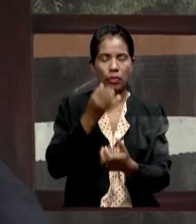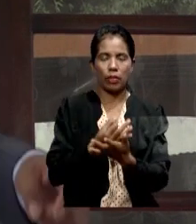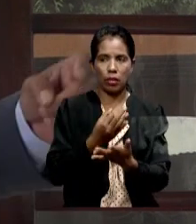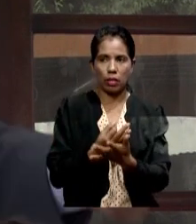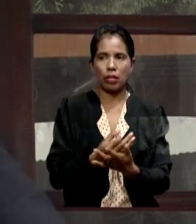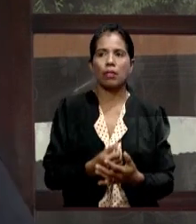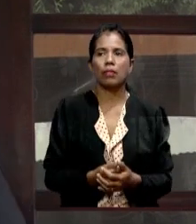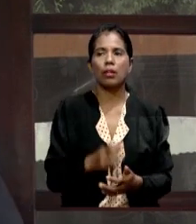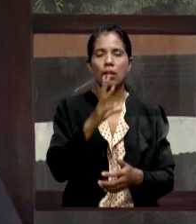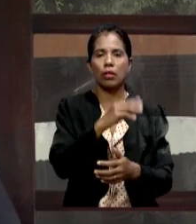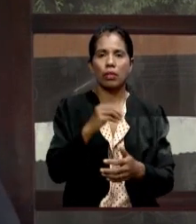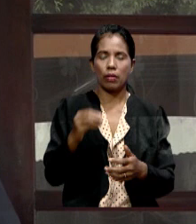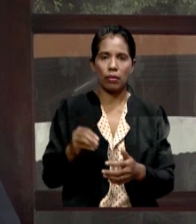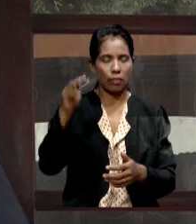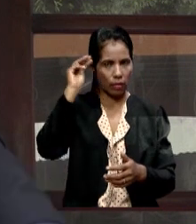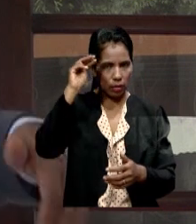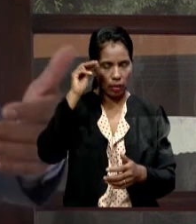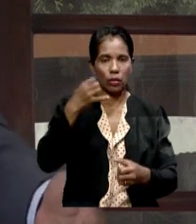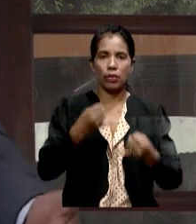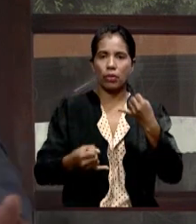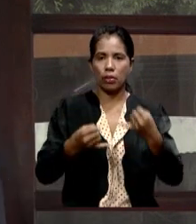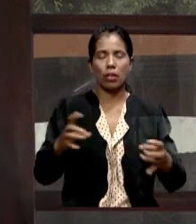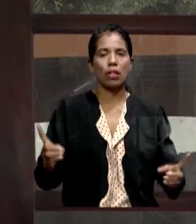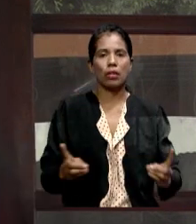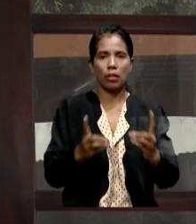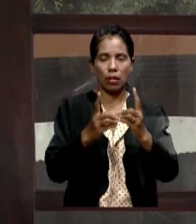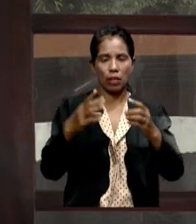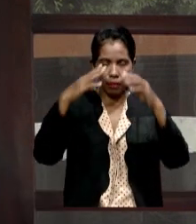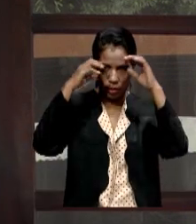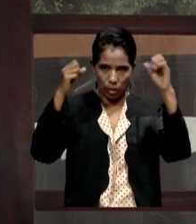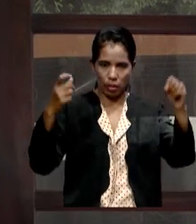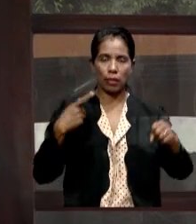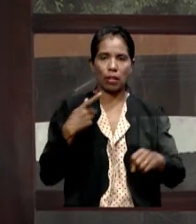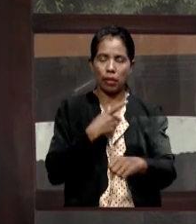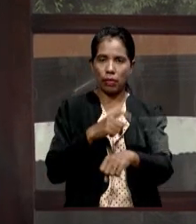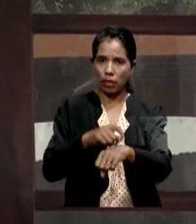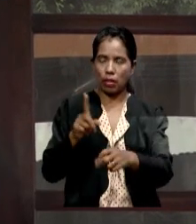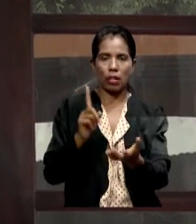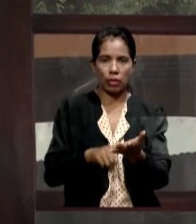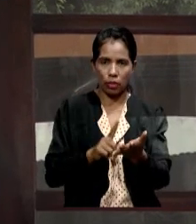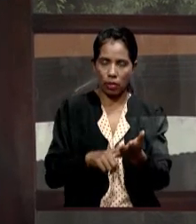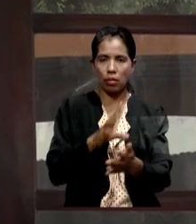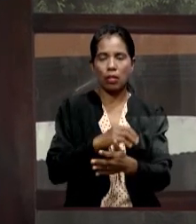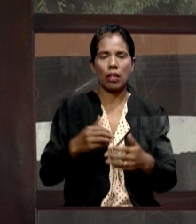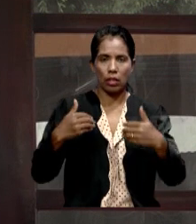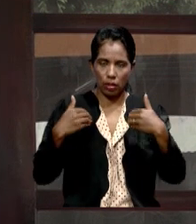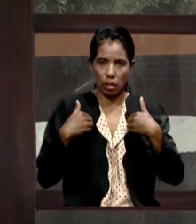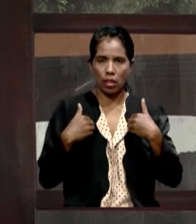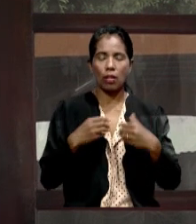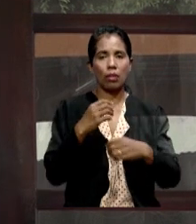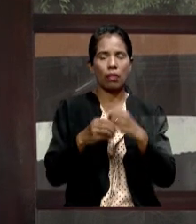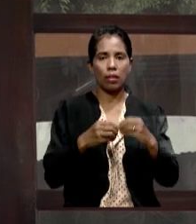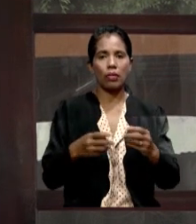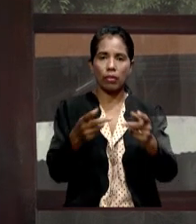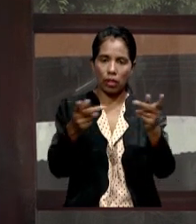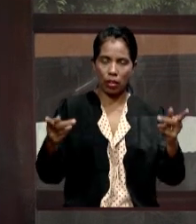de Finanças, nomos ministro Justiça, Assuro Malon, o presidente do Parlamento Nacional, e a discussão e a nossa solução, que ataca a RAI, me